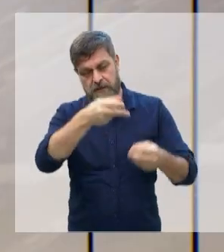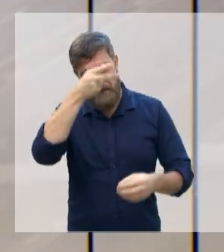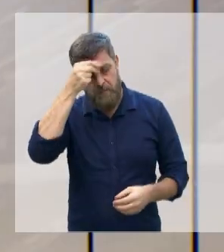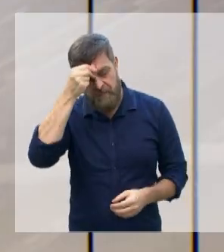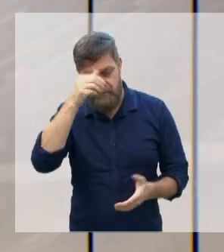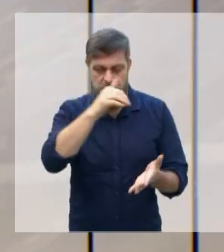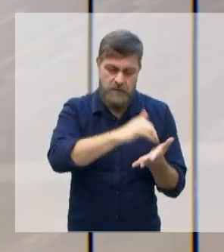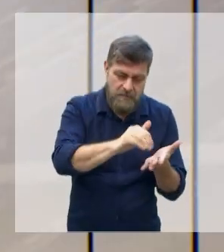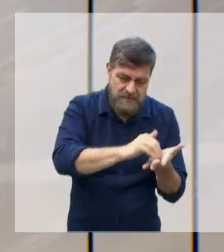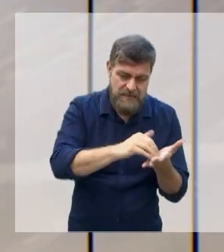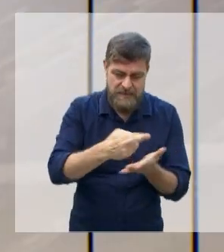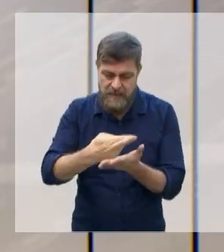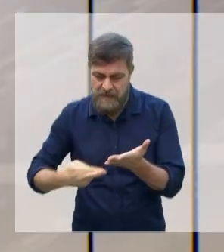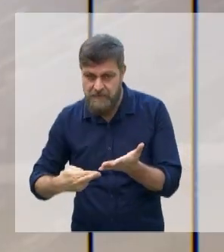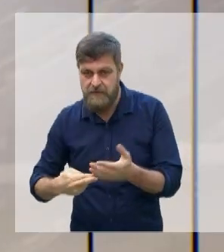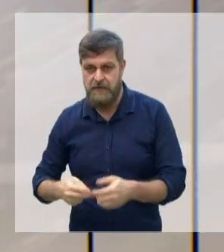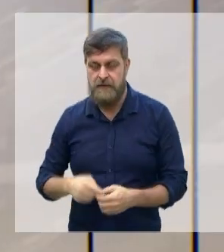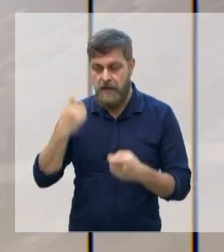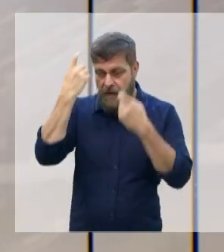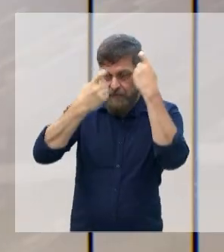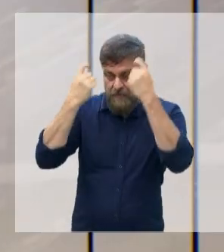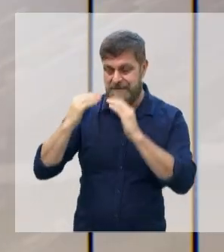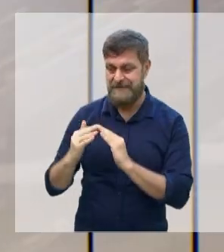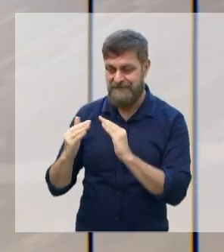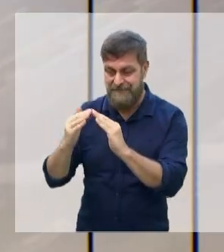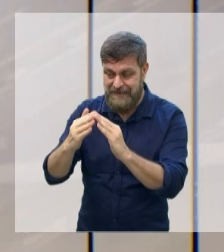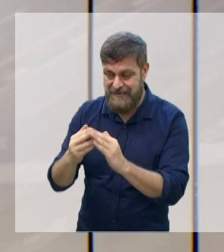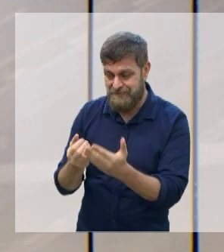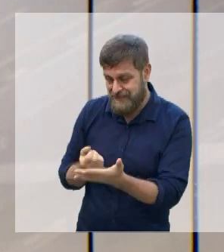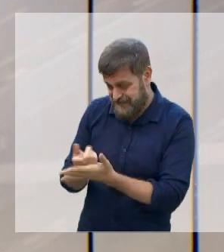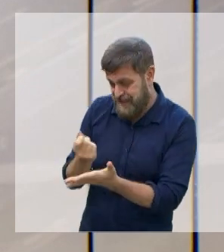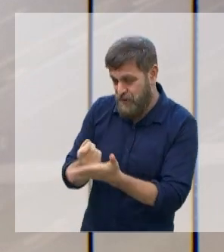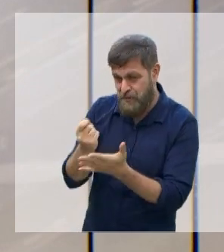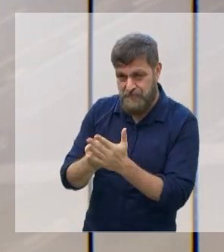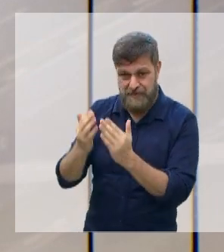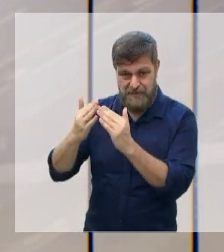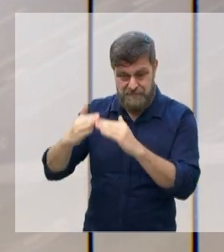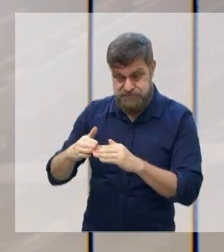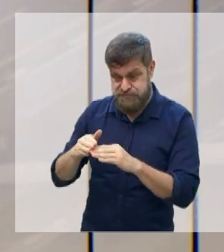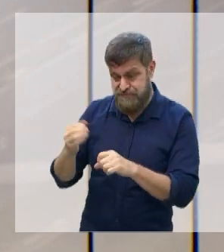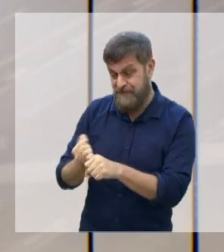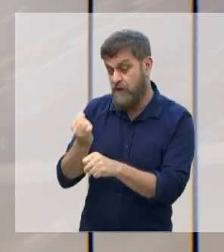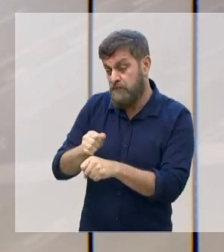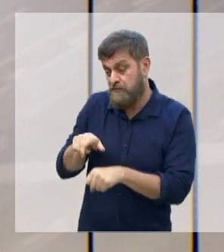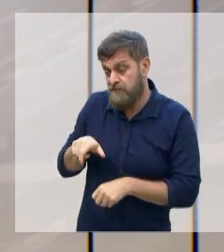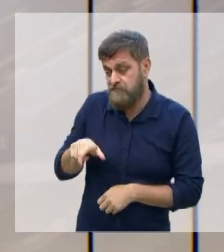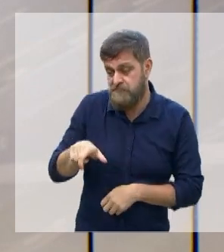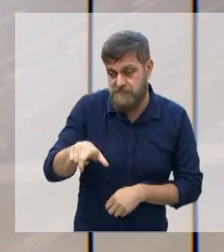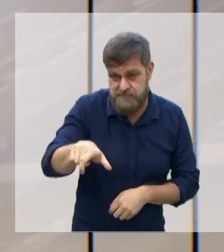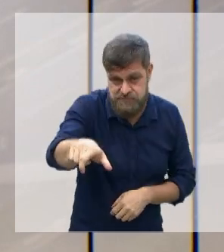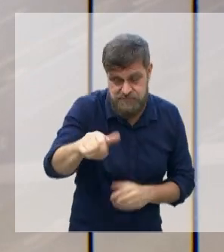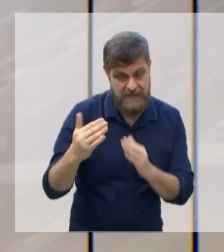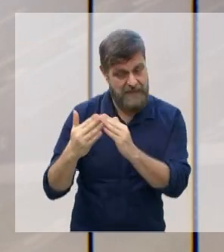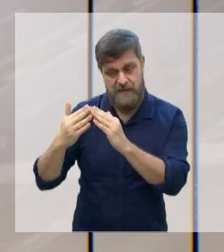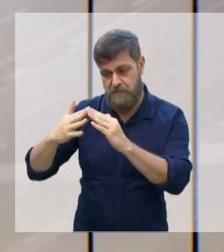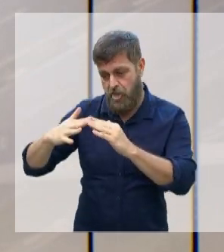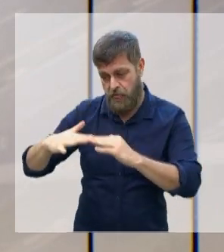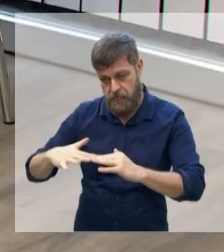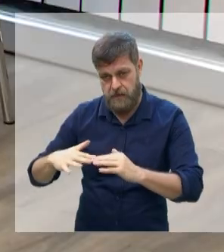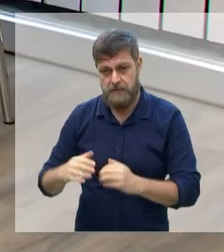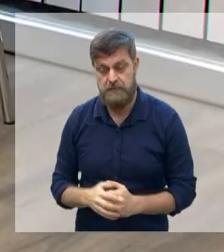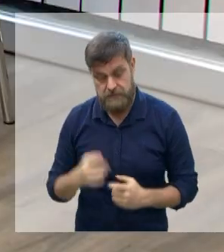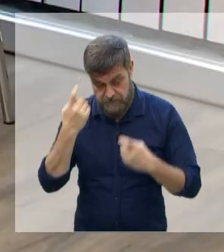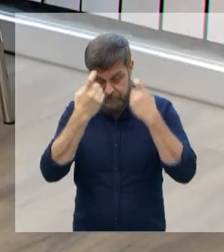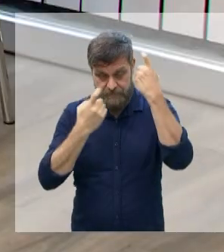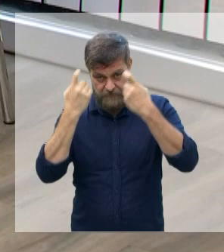justamente disso preocupação com desapropriações em relação aos trechos que deverão ser ampliados ou não